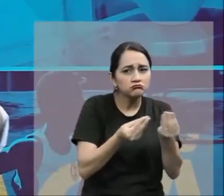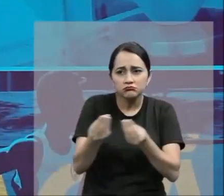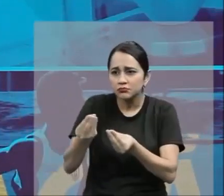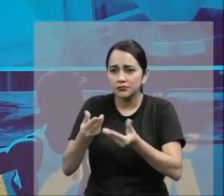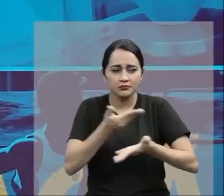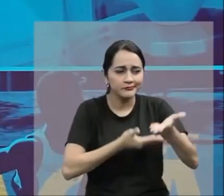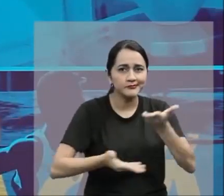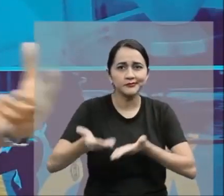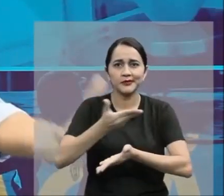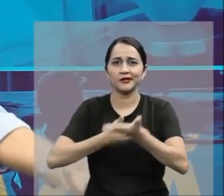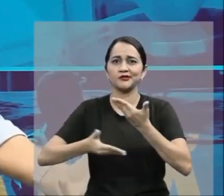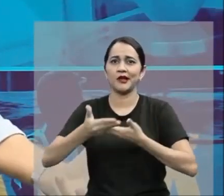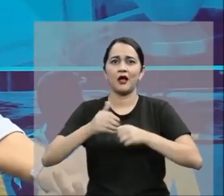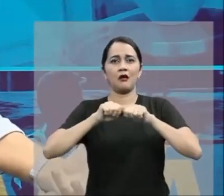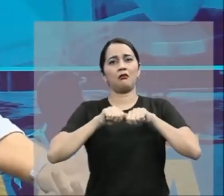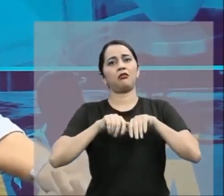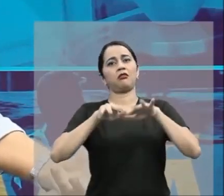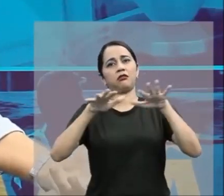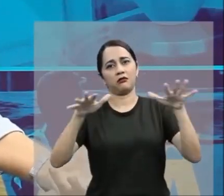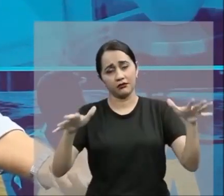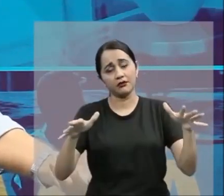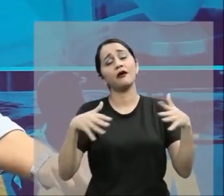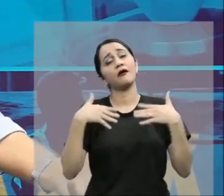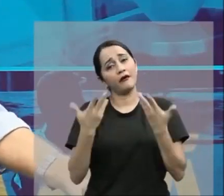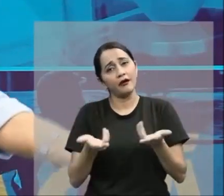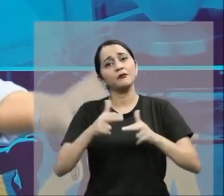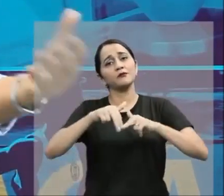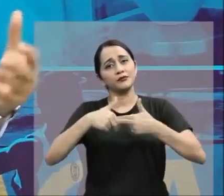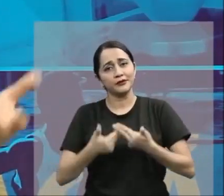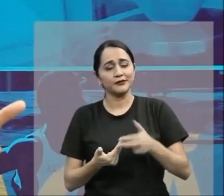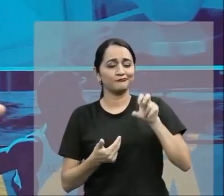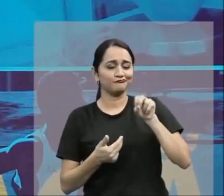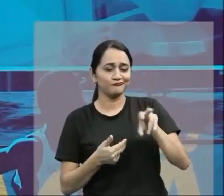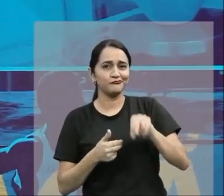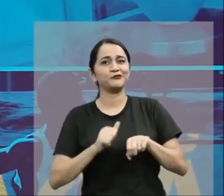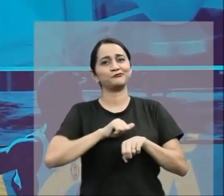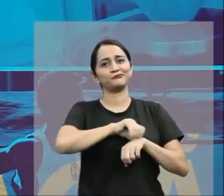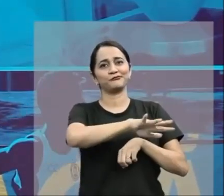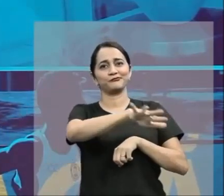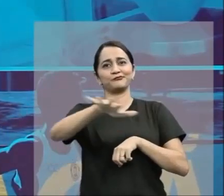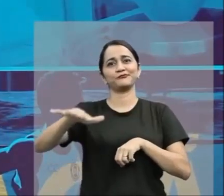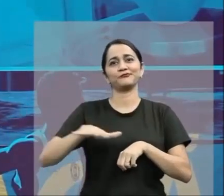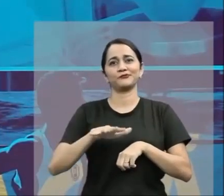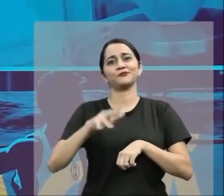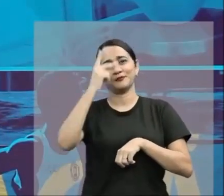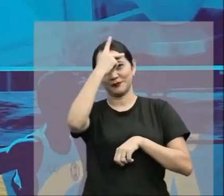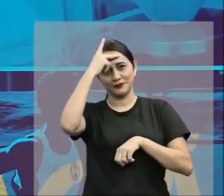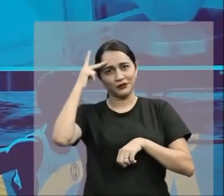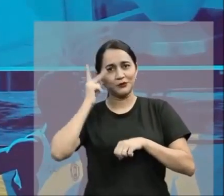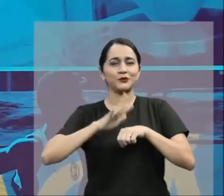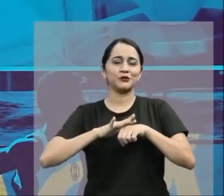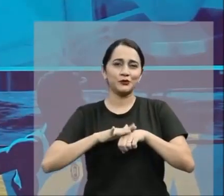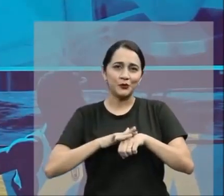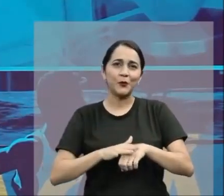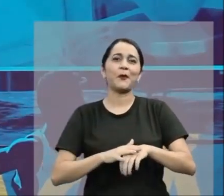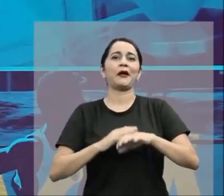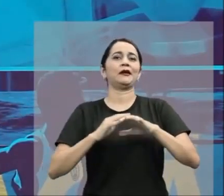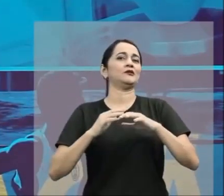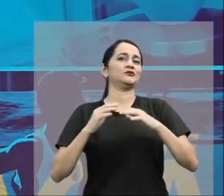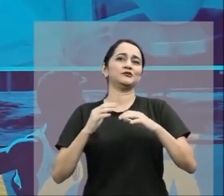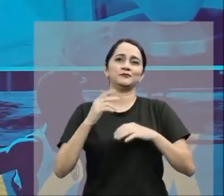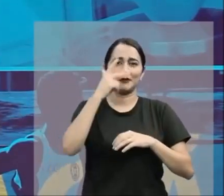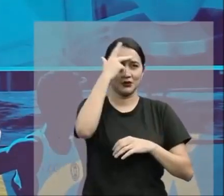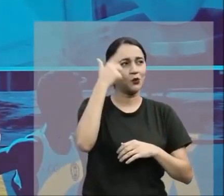serem contaminados por essas gotículas, e a partir daí você realmente tem todo esse